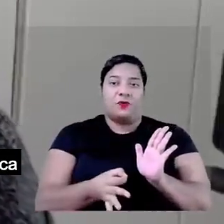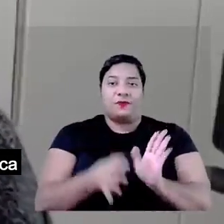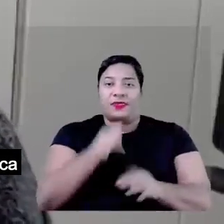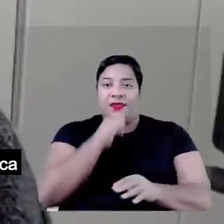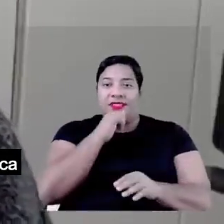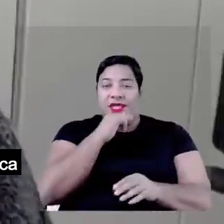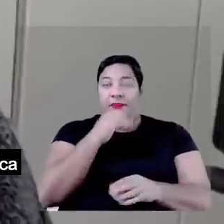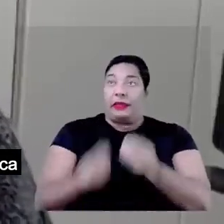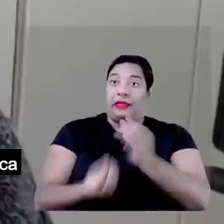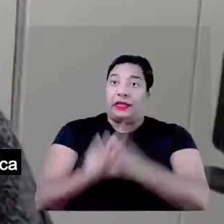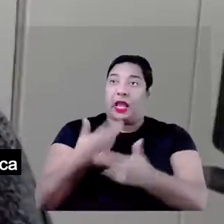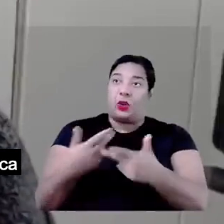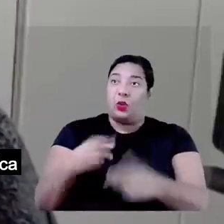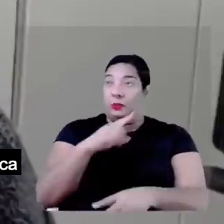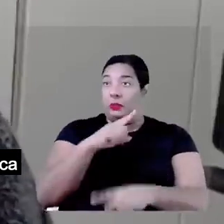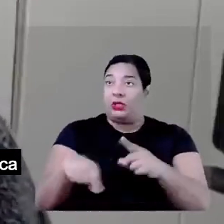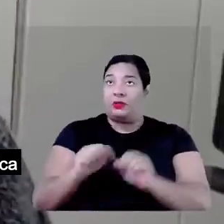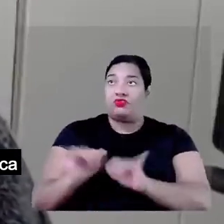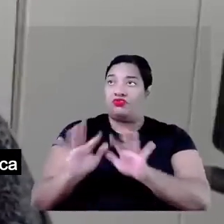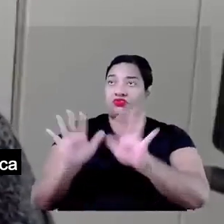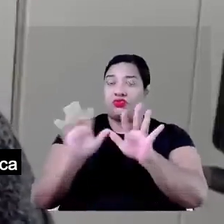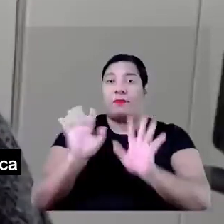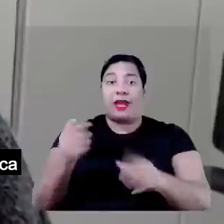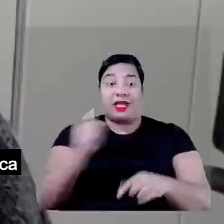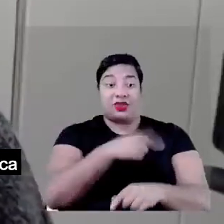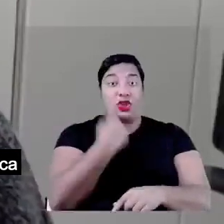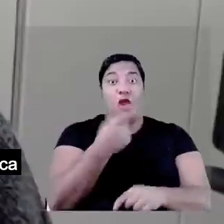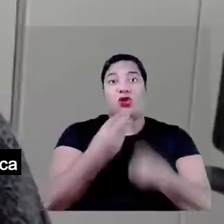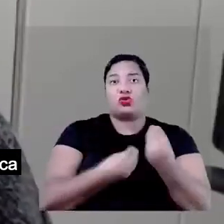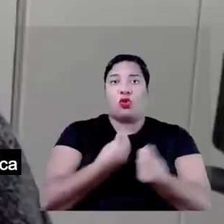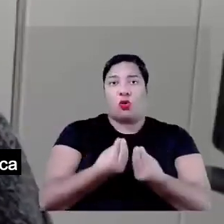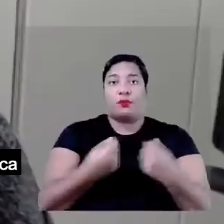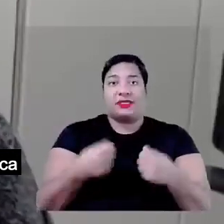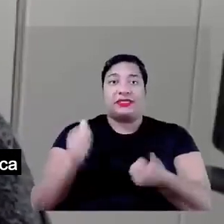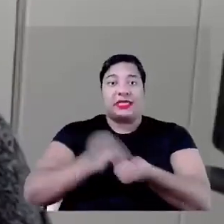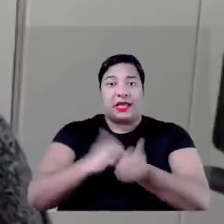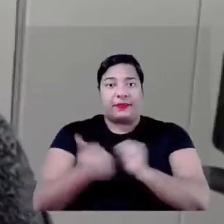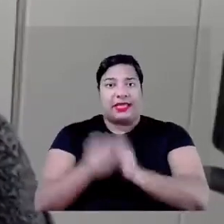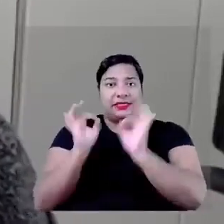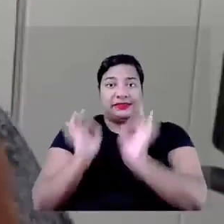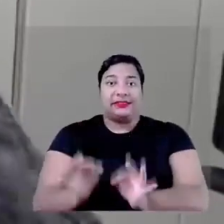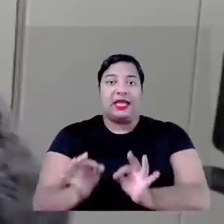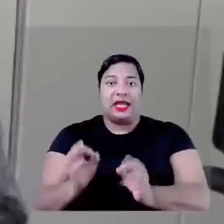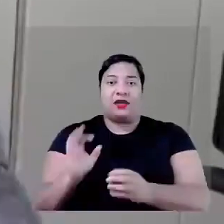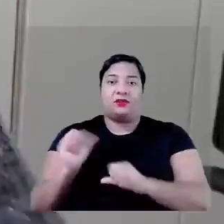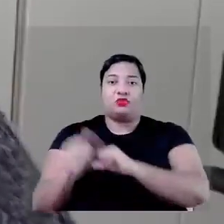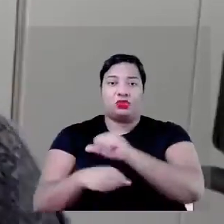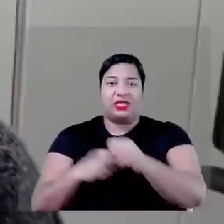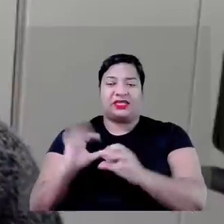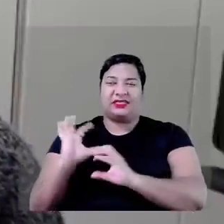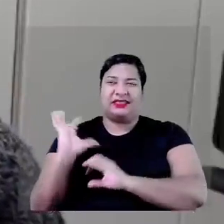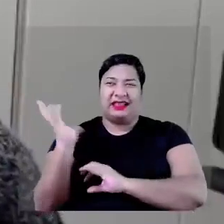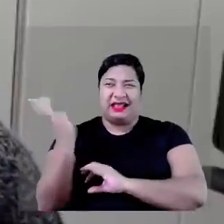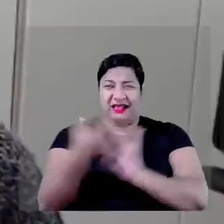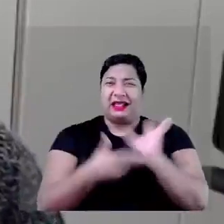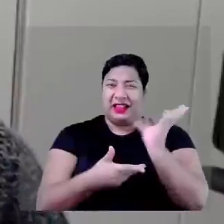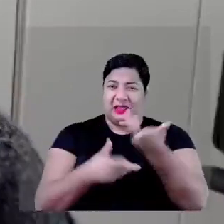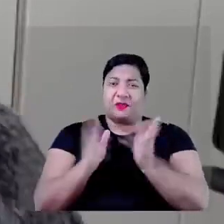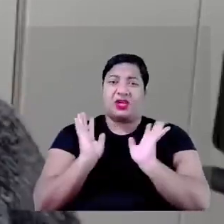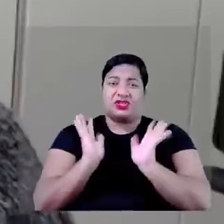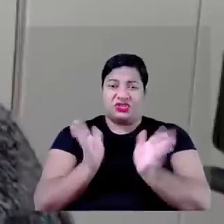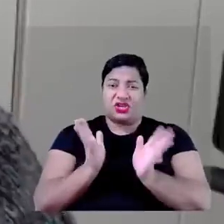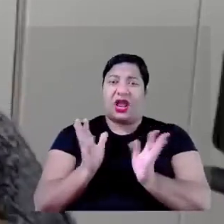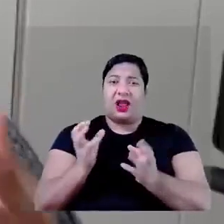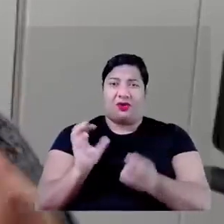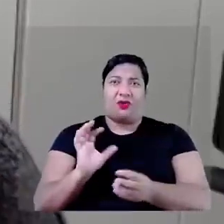mitigação de emissões de gás de efeito estufa, políticas de adaptação aos efeitos da mudança climática que já está acontecendo, né, diante dos nossos